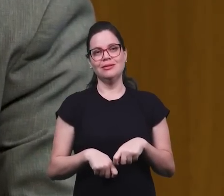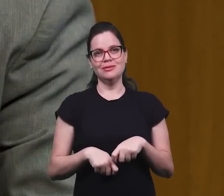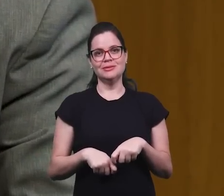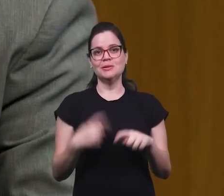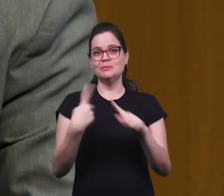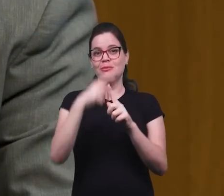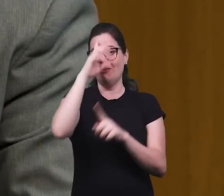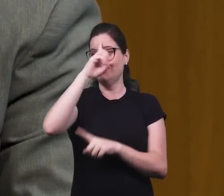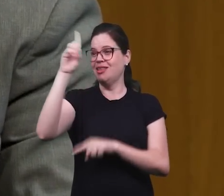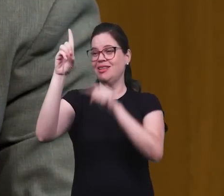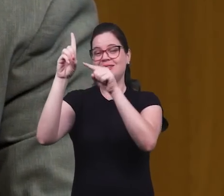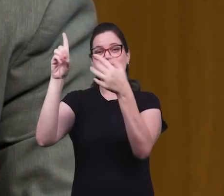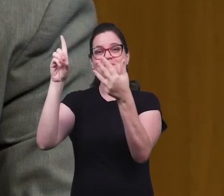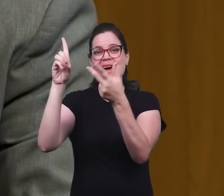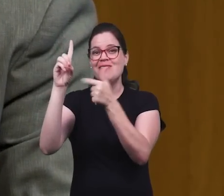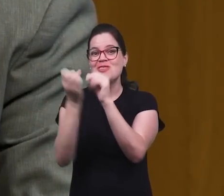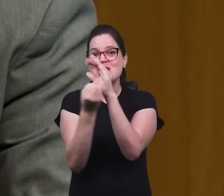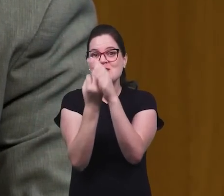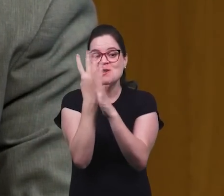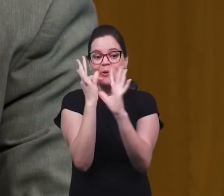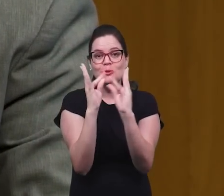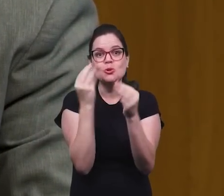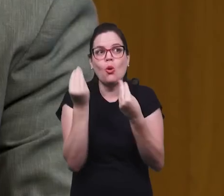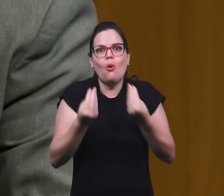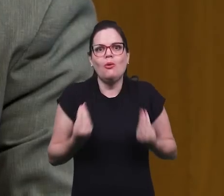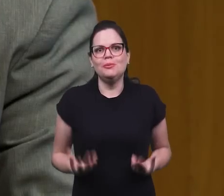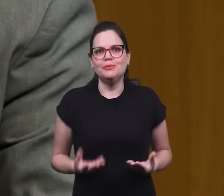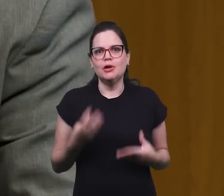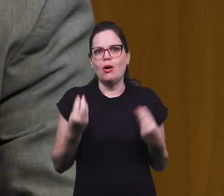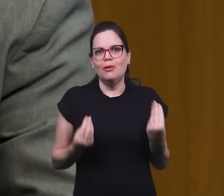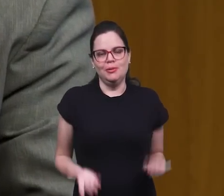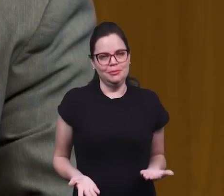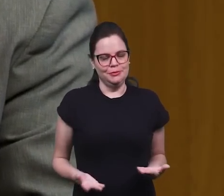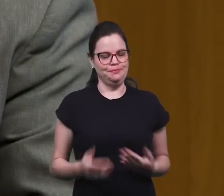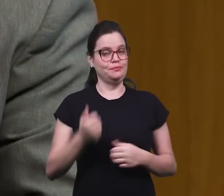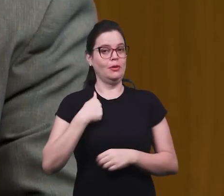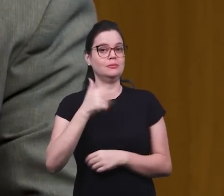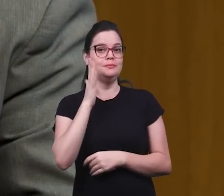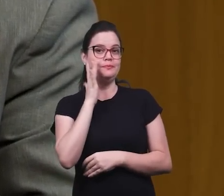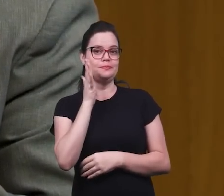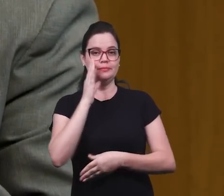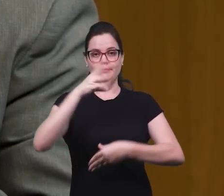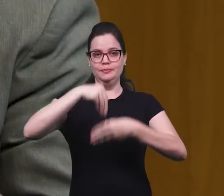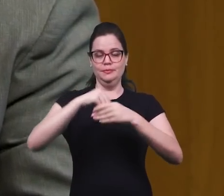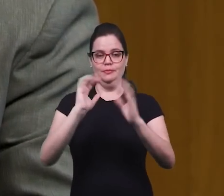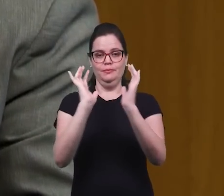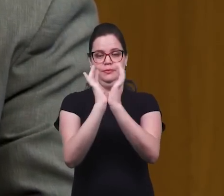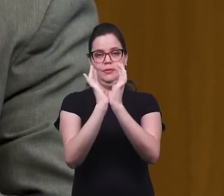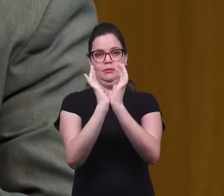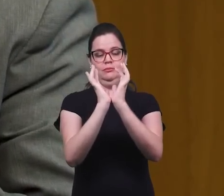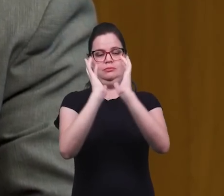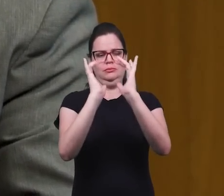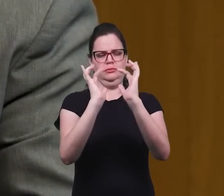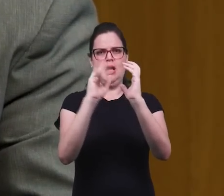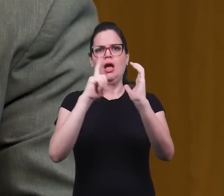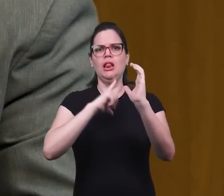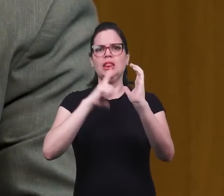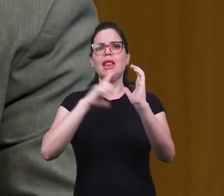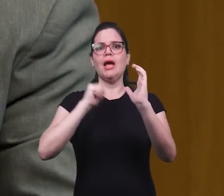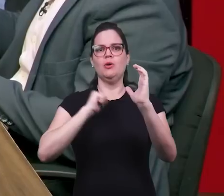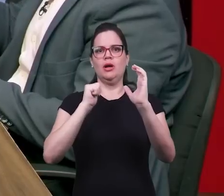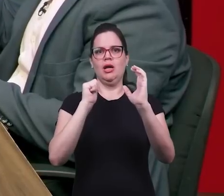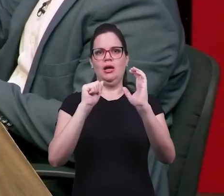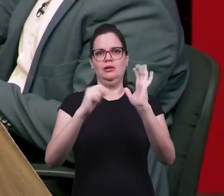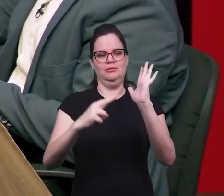vamos continuar. O que acontece dentro do nosso cérebro? Você vai ter as conexões. Então eu estou falando